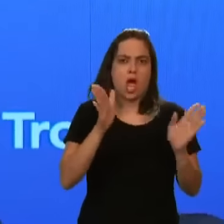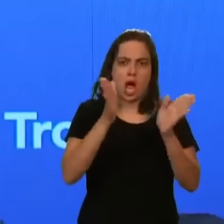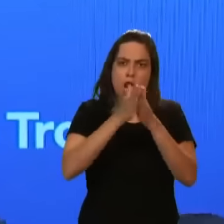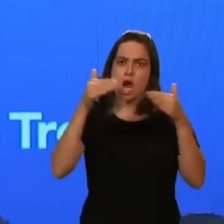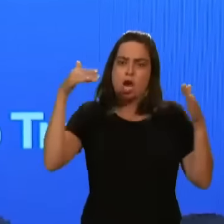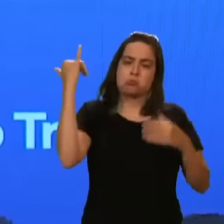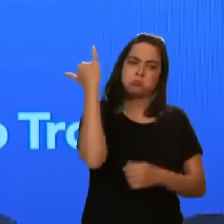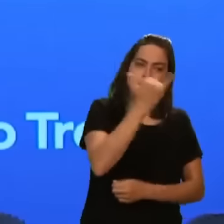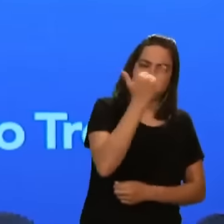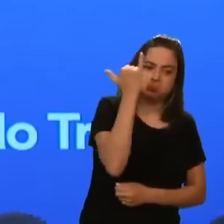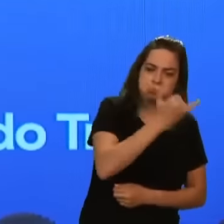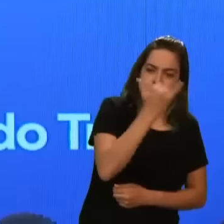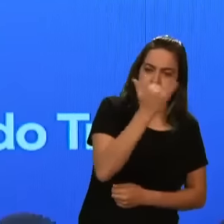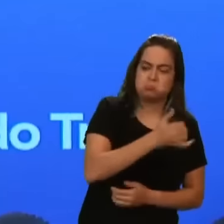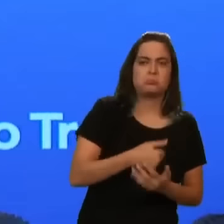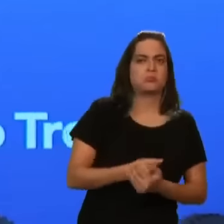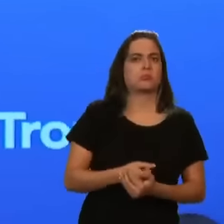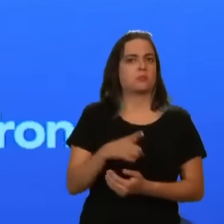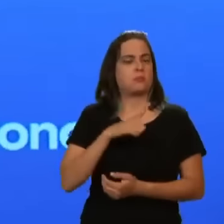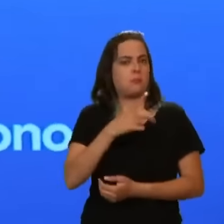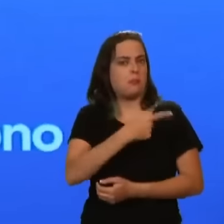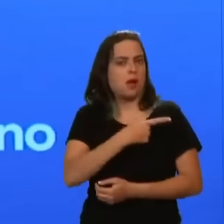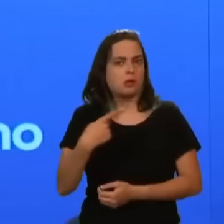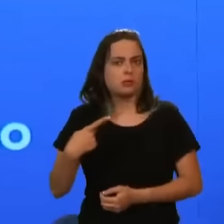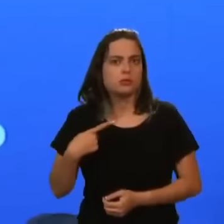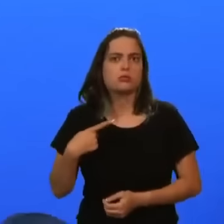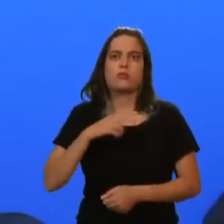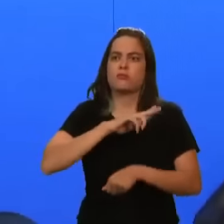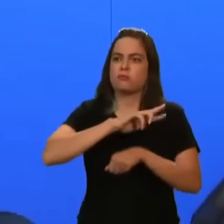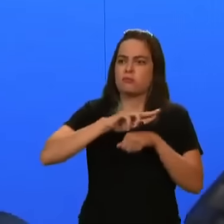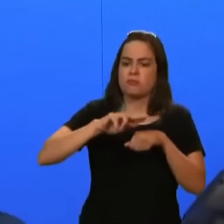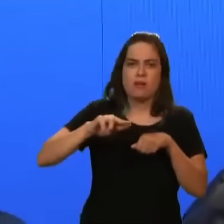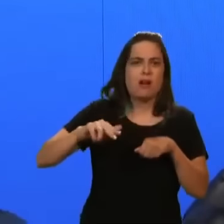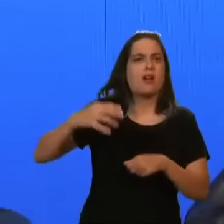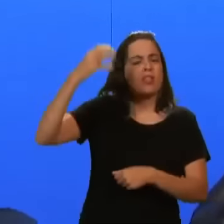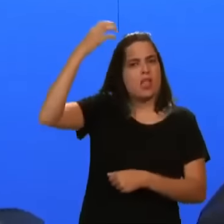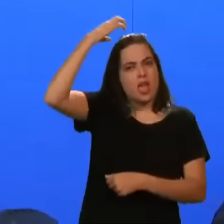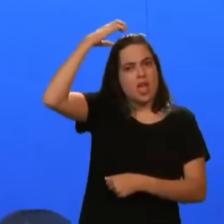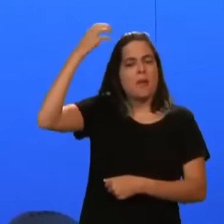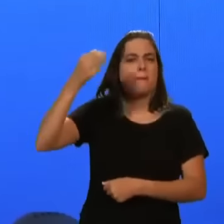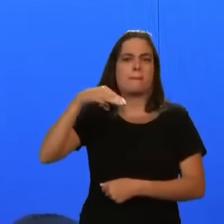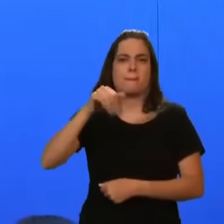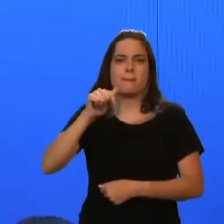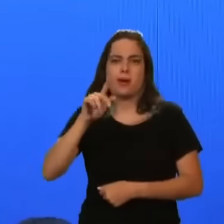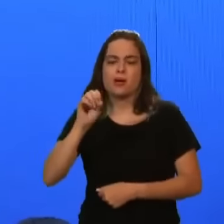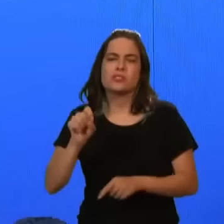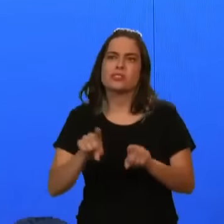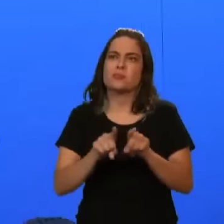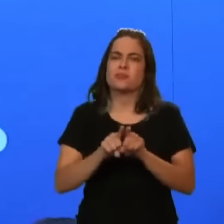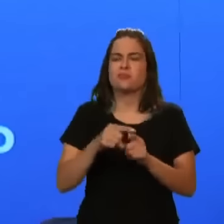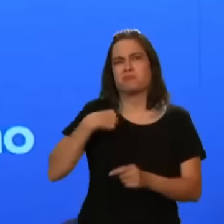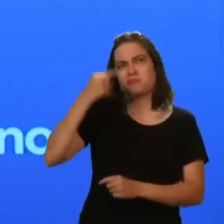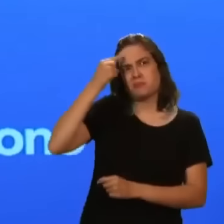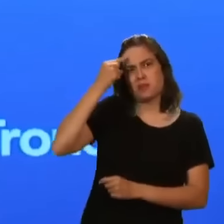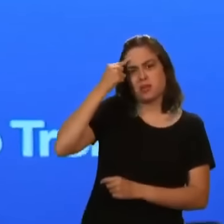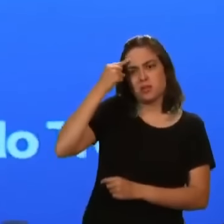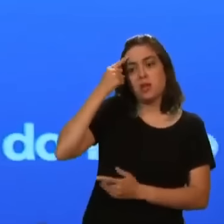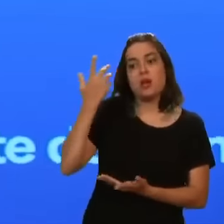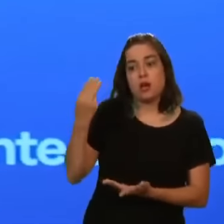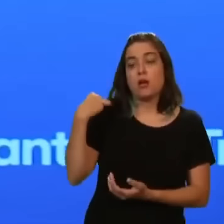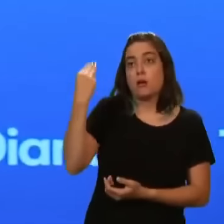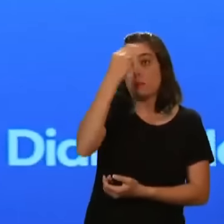no nascimento dele, dos pastores, dos reis magos, como que ela fez isso? Eu entendo que Maria ficou do lado